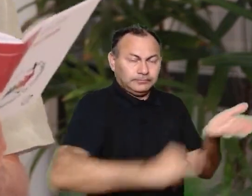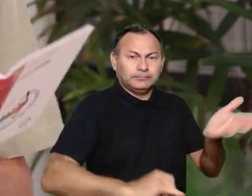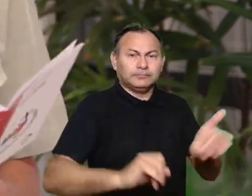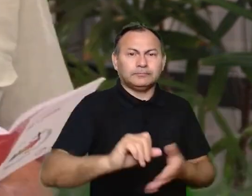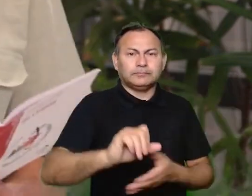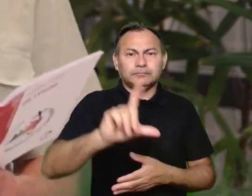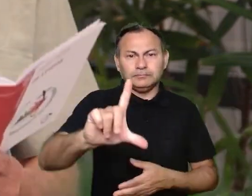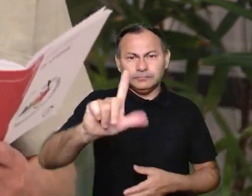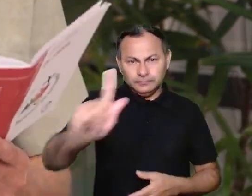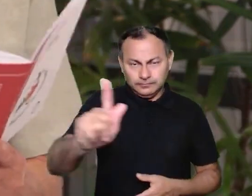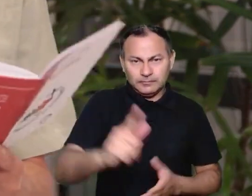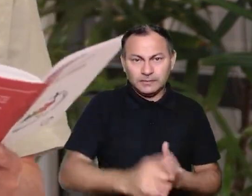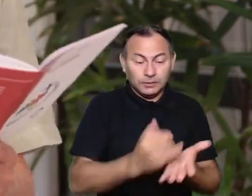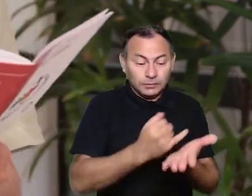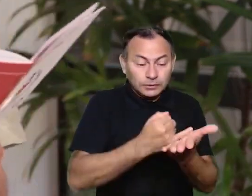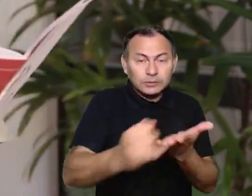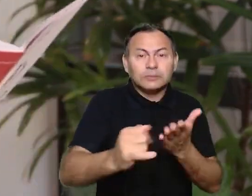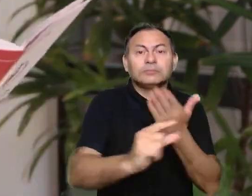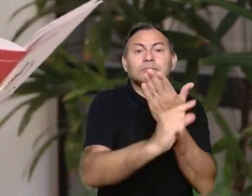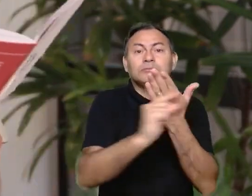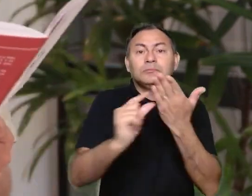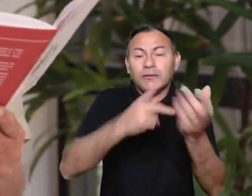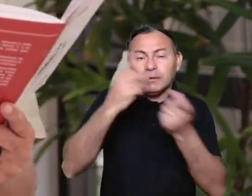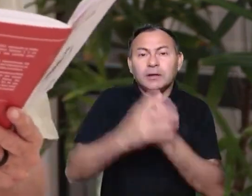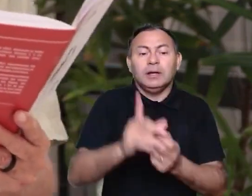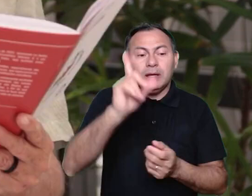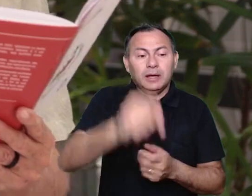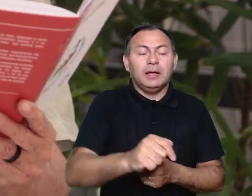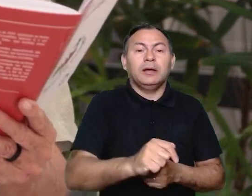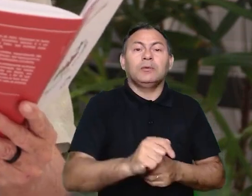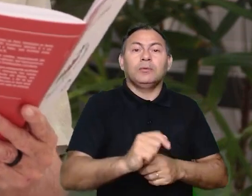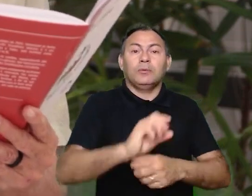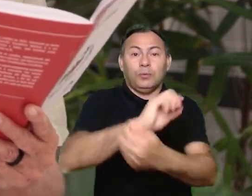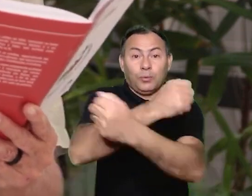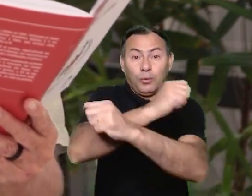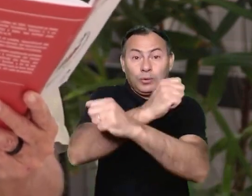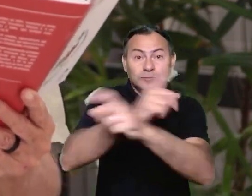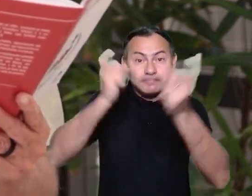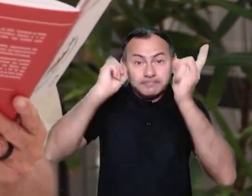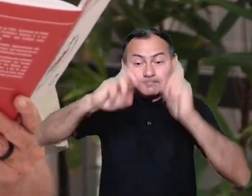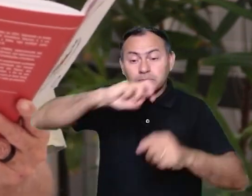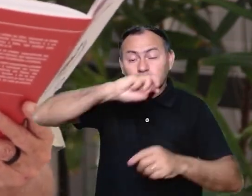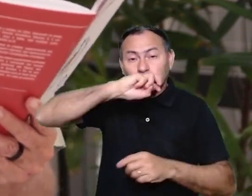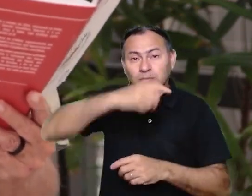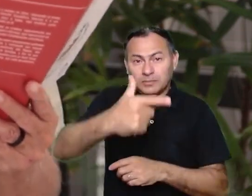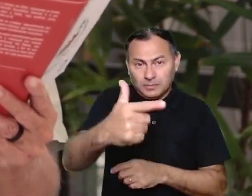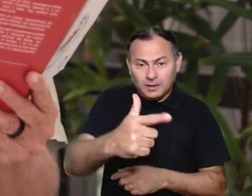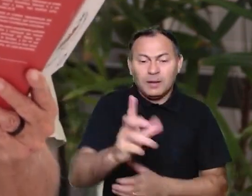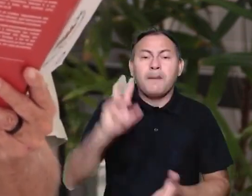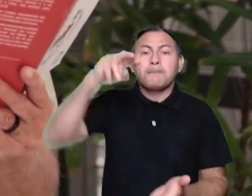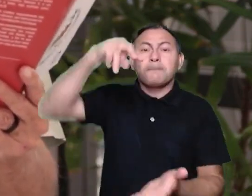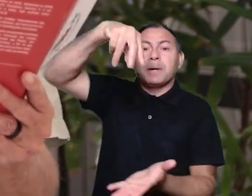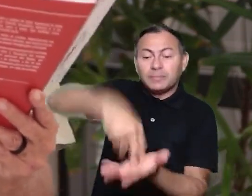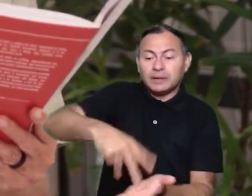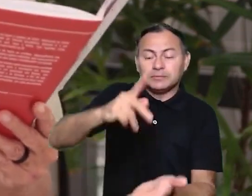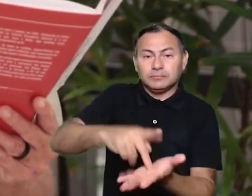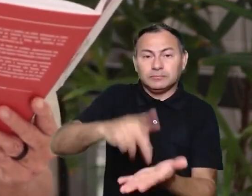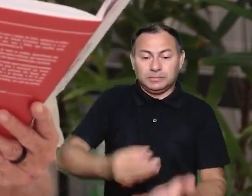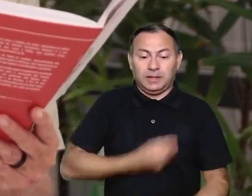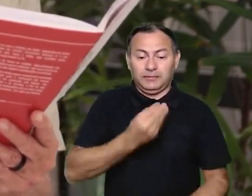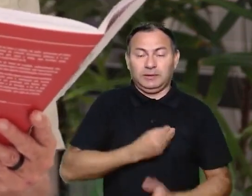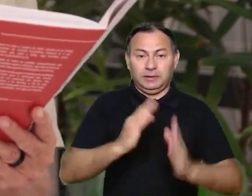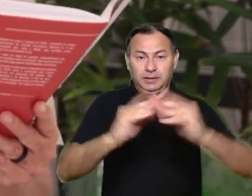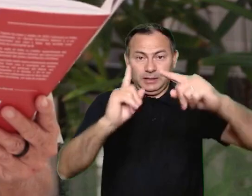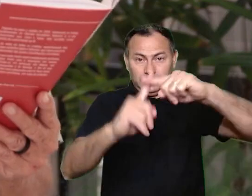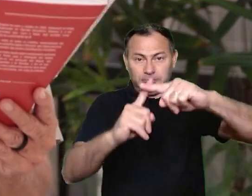vamos ver na introdução ainda, o autor vai dizer: foi o concílio que nos ensinou a participar ativamente da